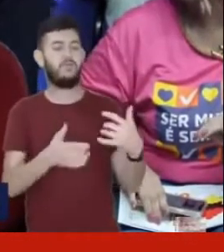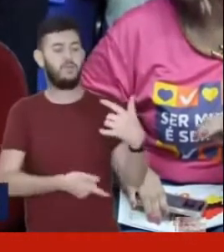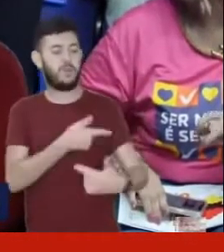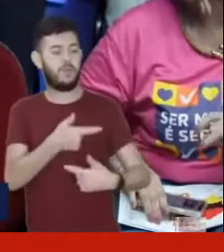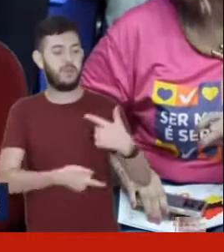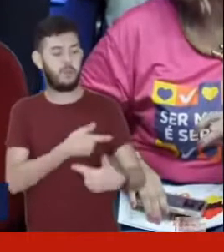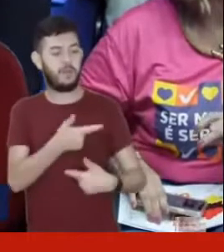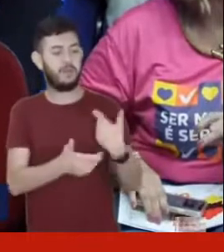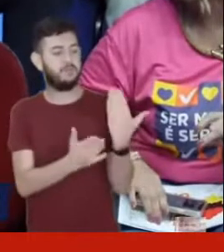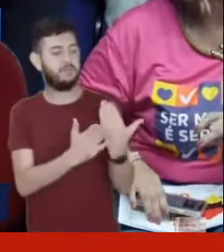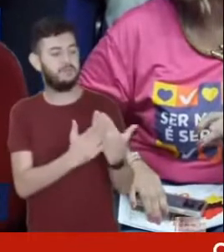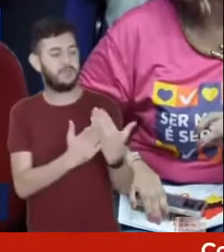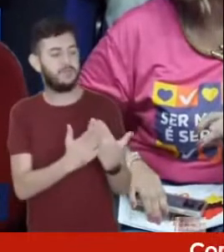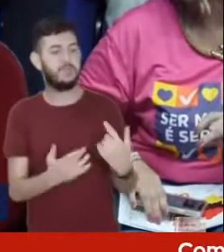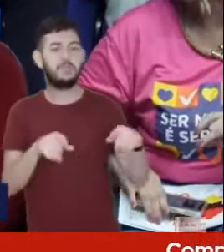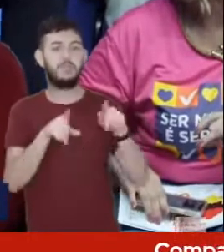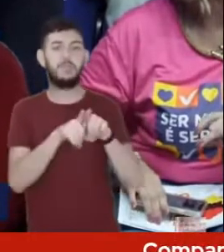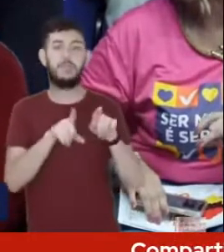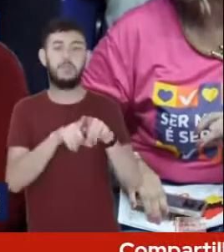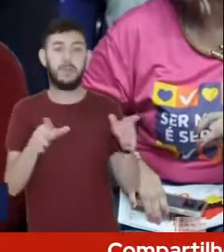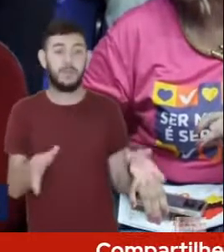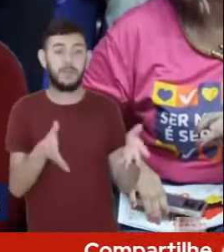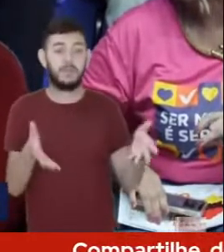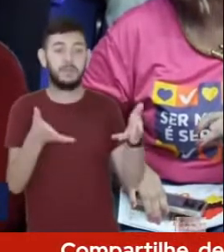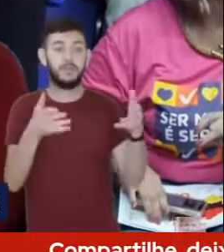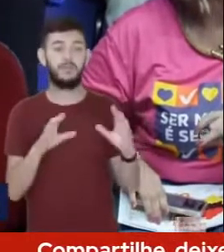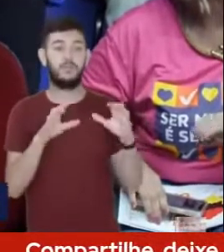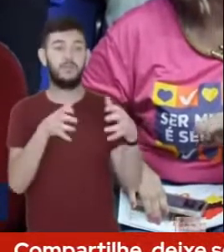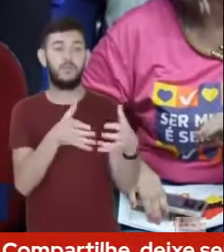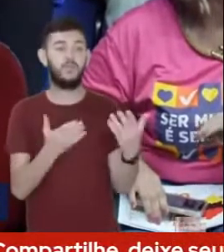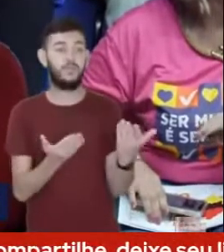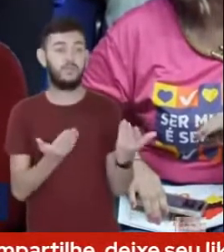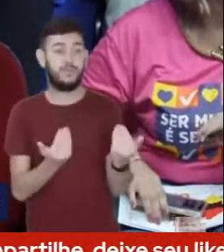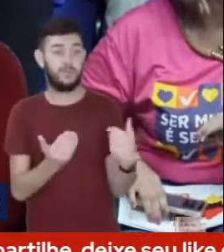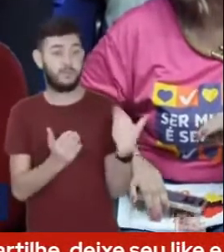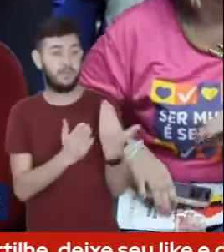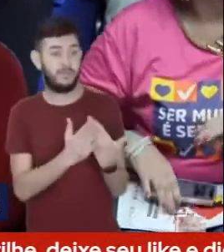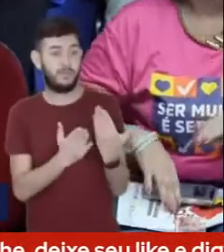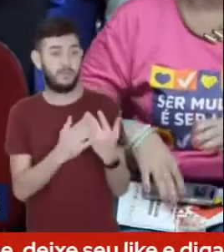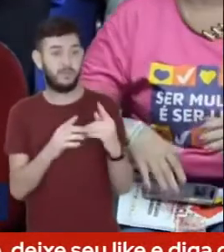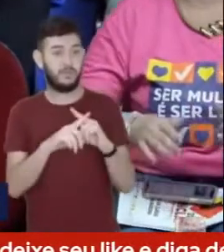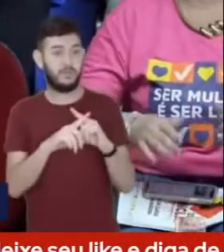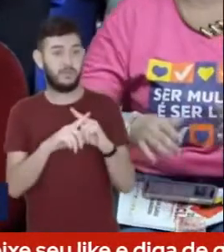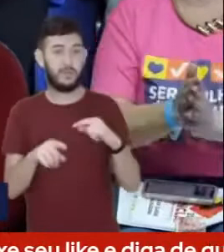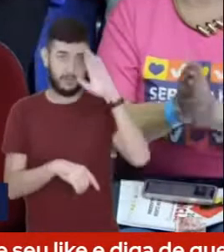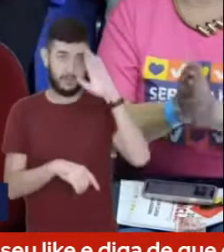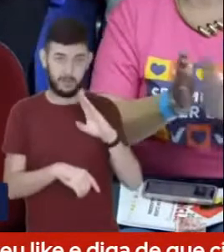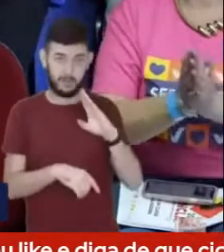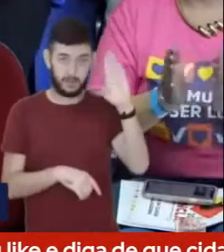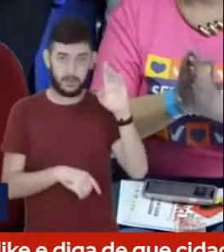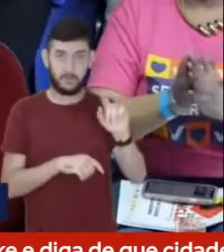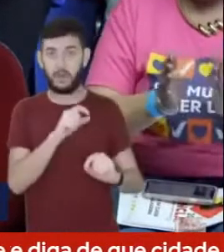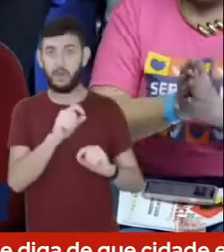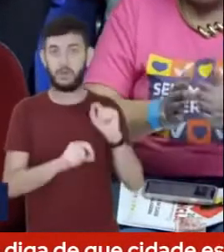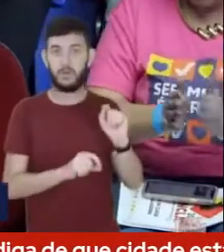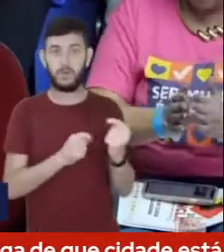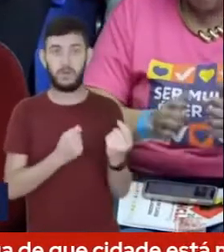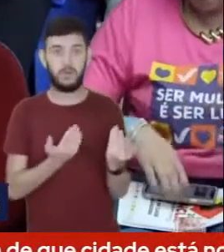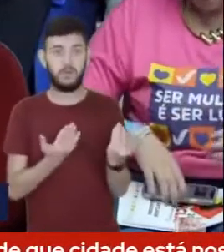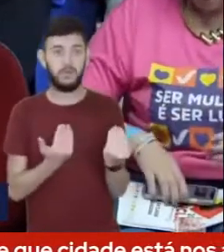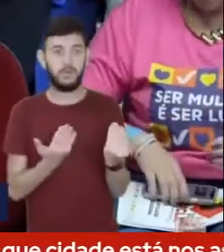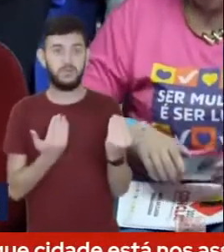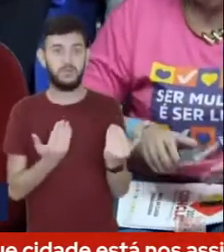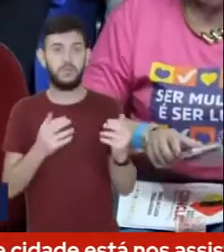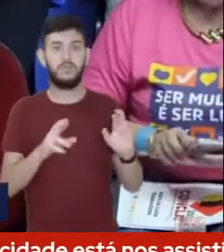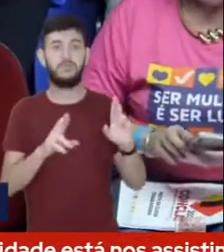jovens a estudar e que incentive, principalmente, os jovens a ter esperança.